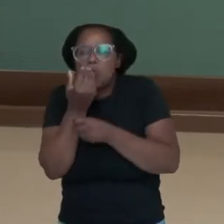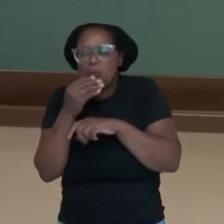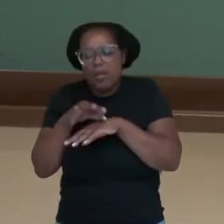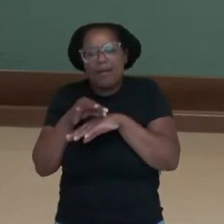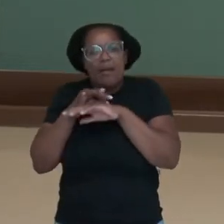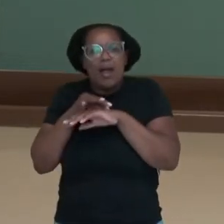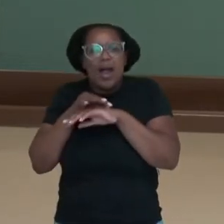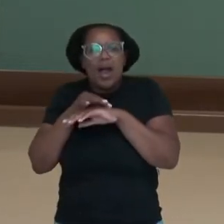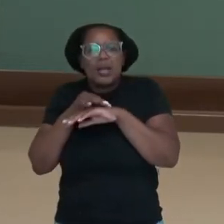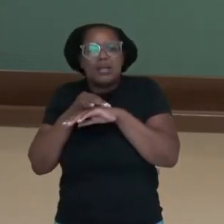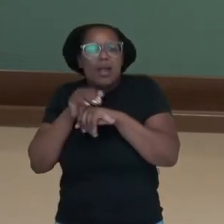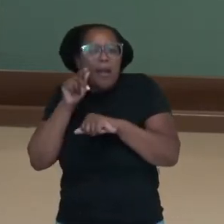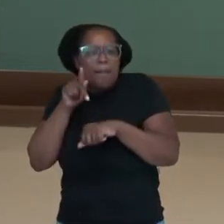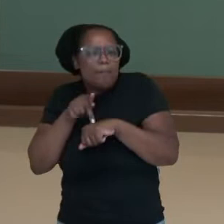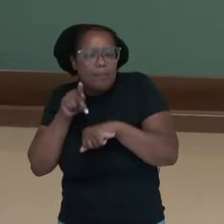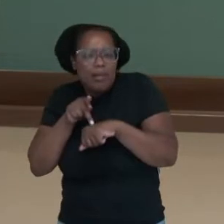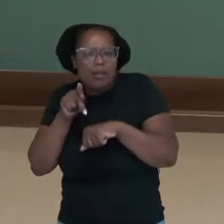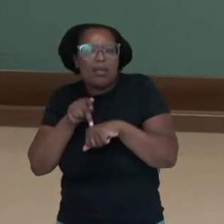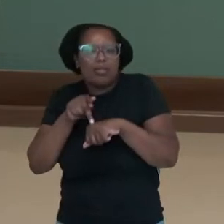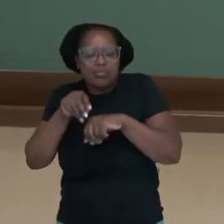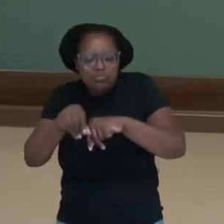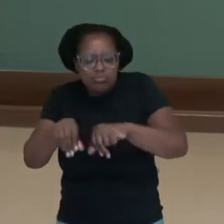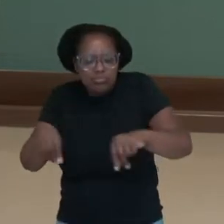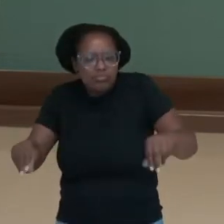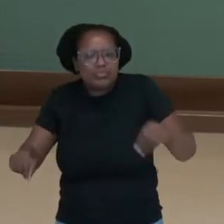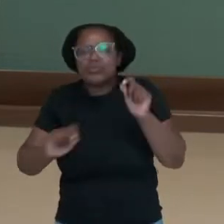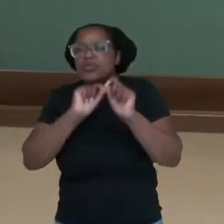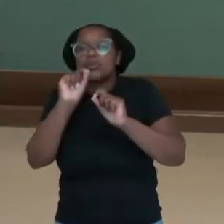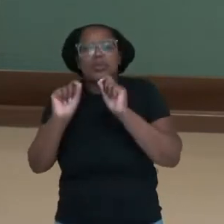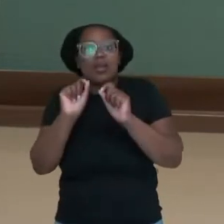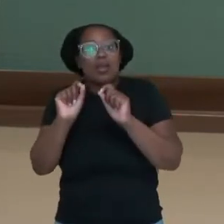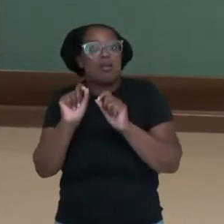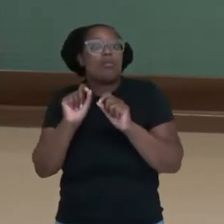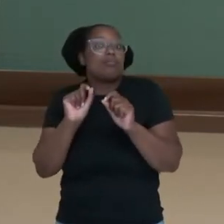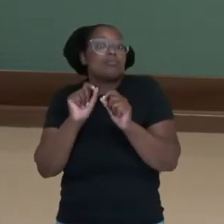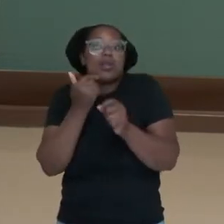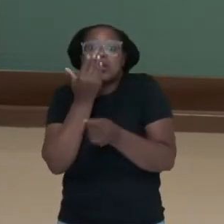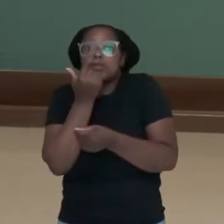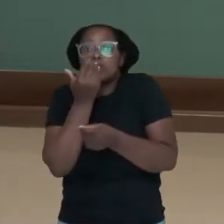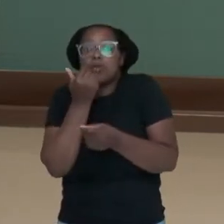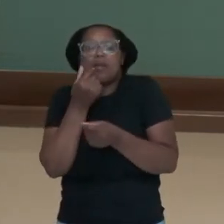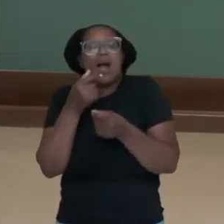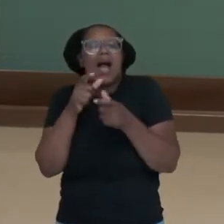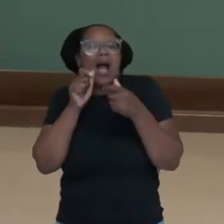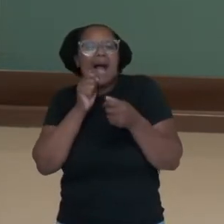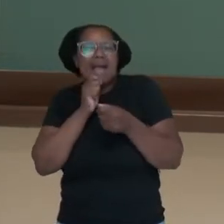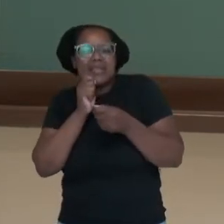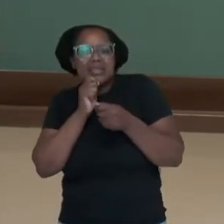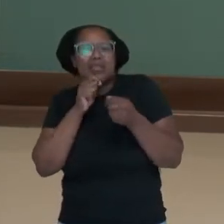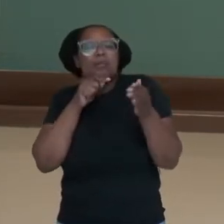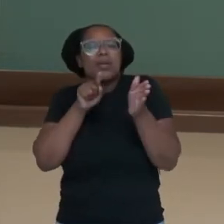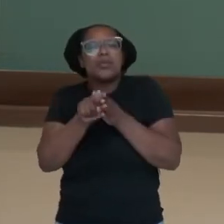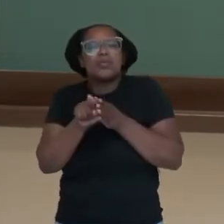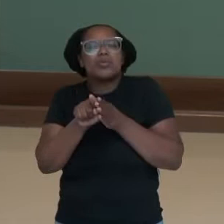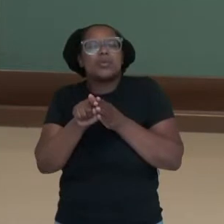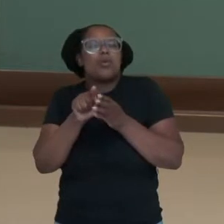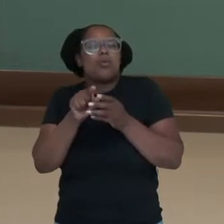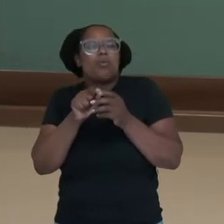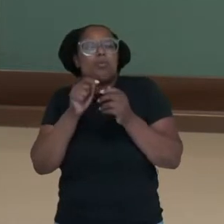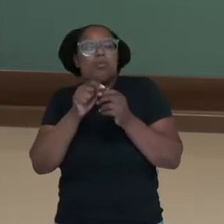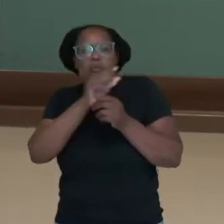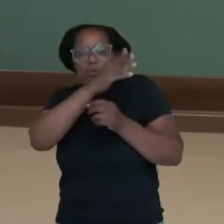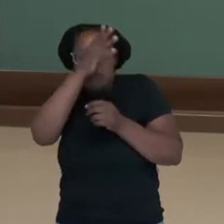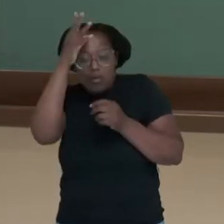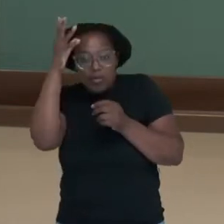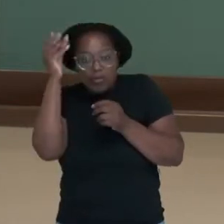alimentam? Como eles se alimentam? Além disso, eu pergunto se um ser pode